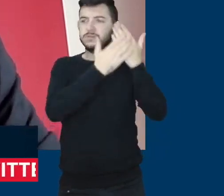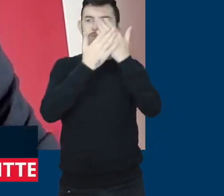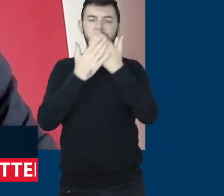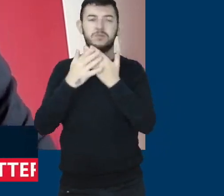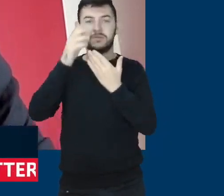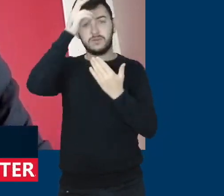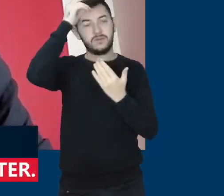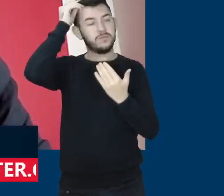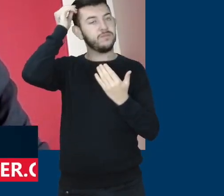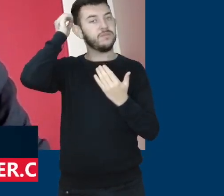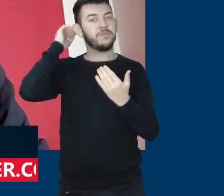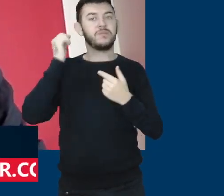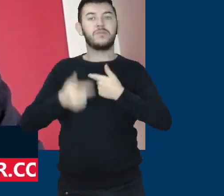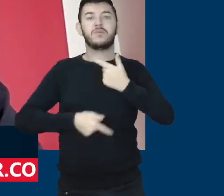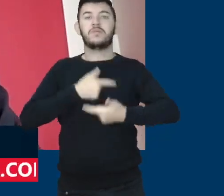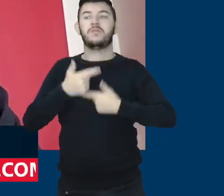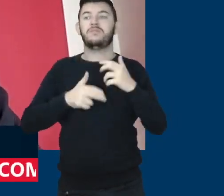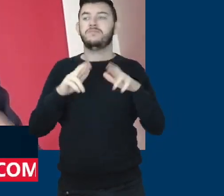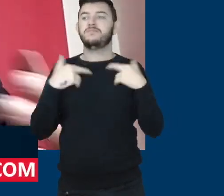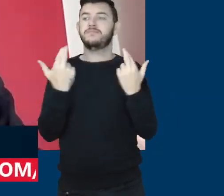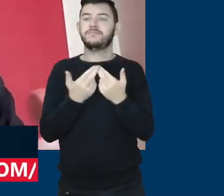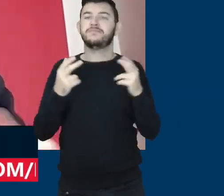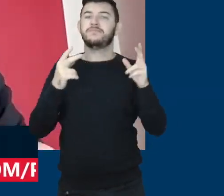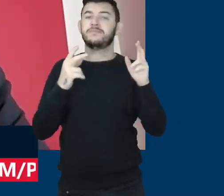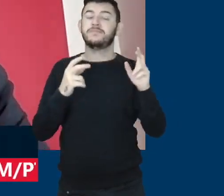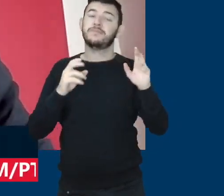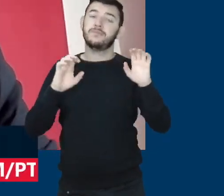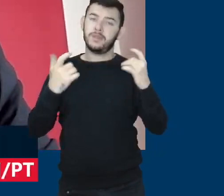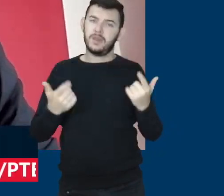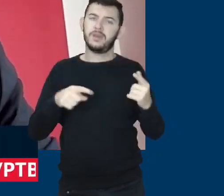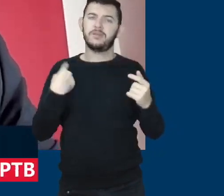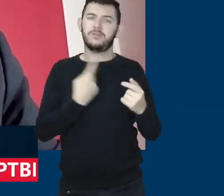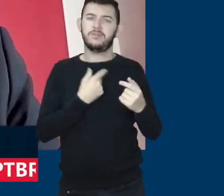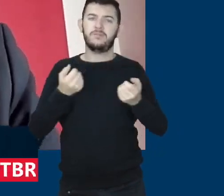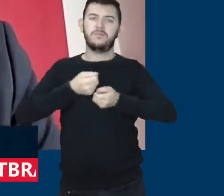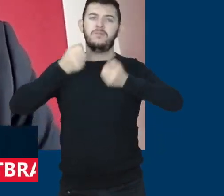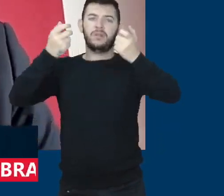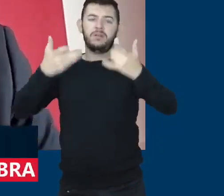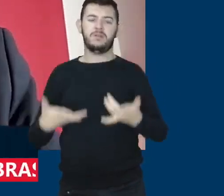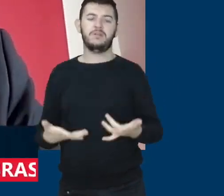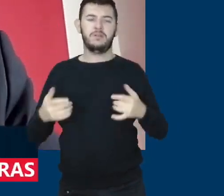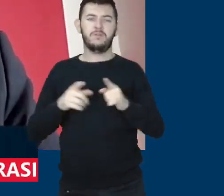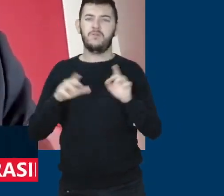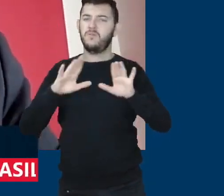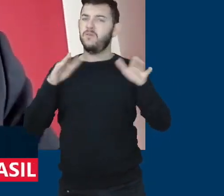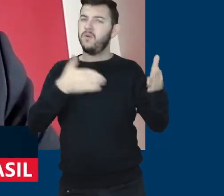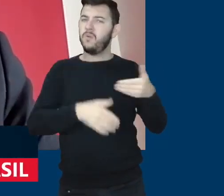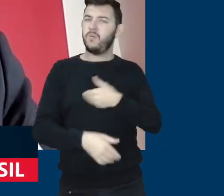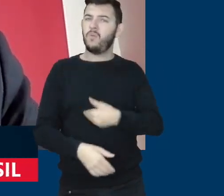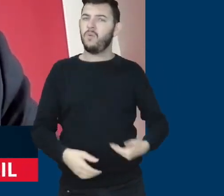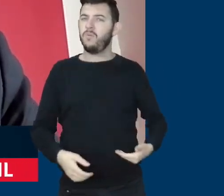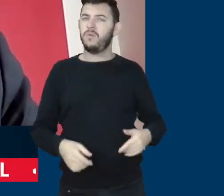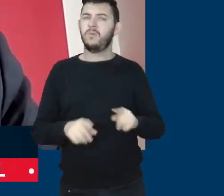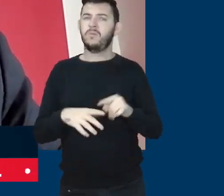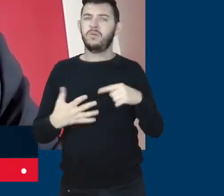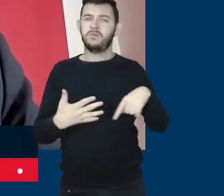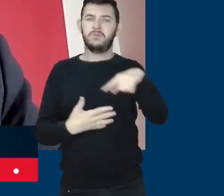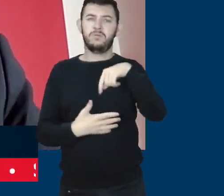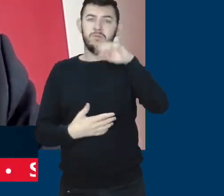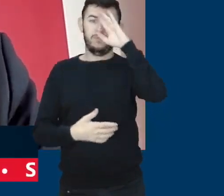trabalho, claro, com esta dimensão pública, uma prioridade